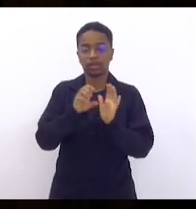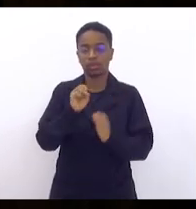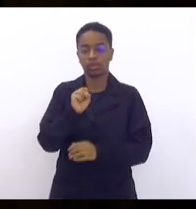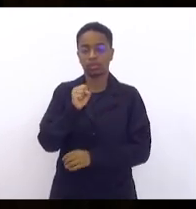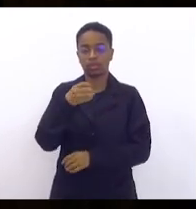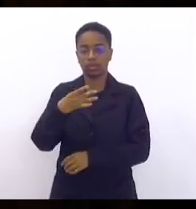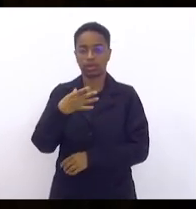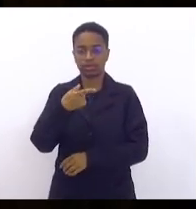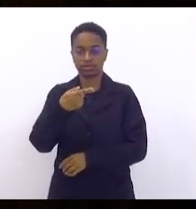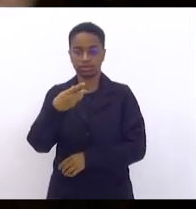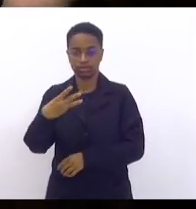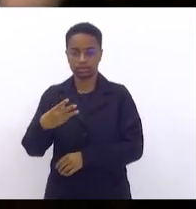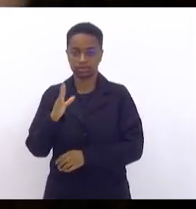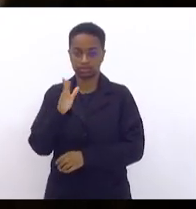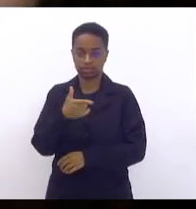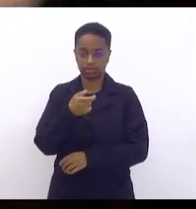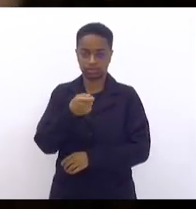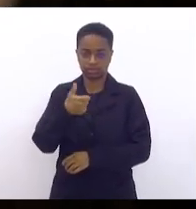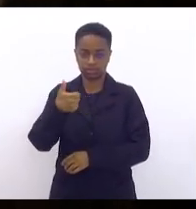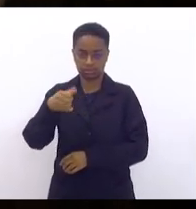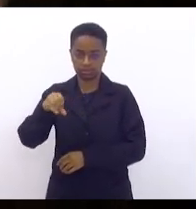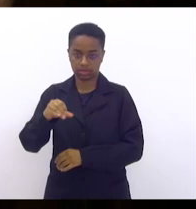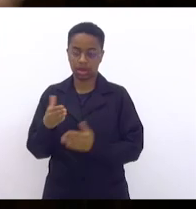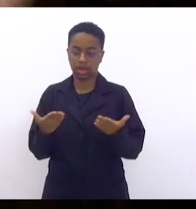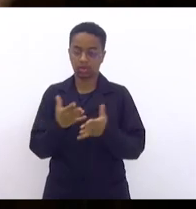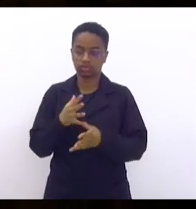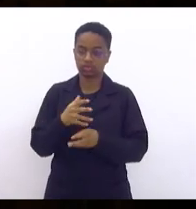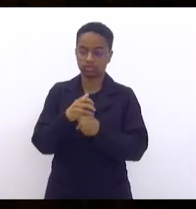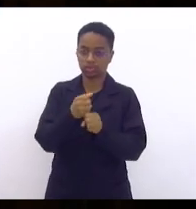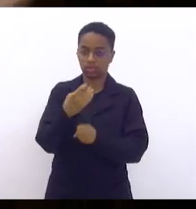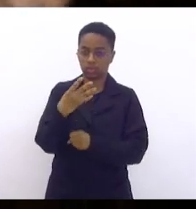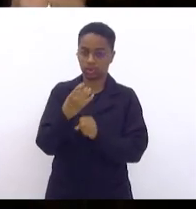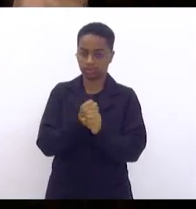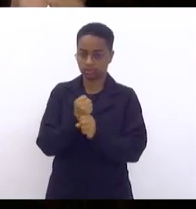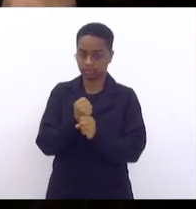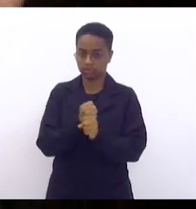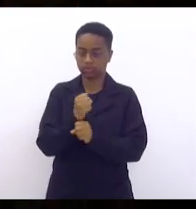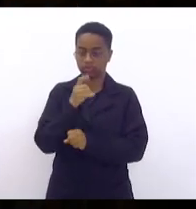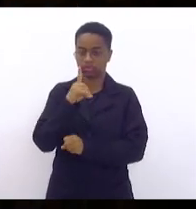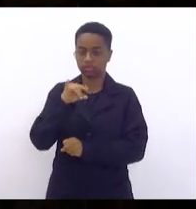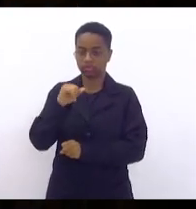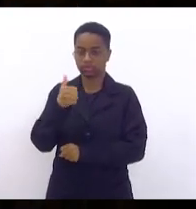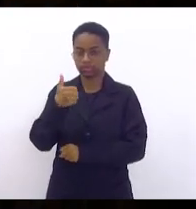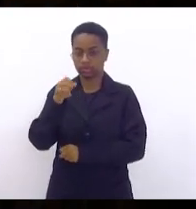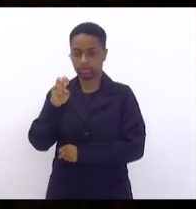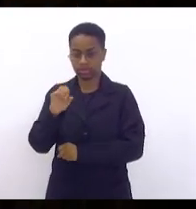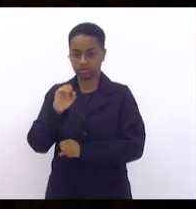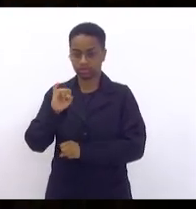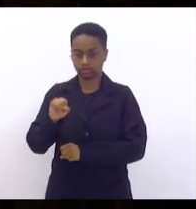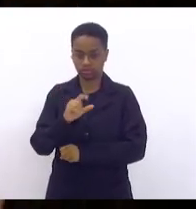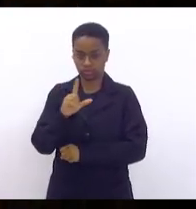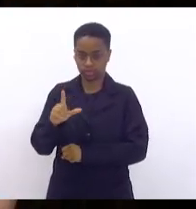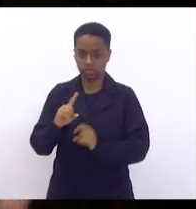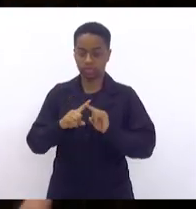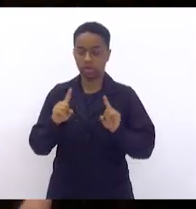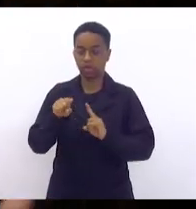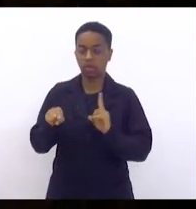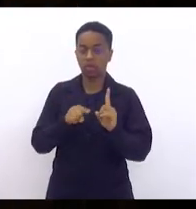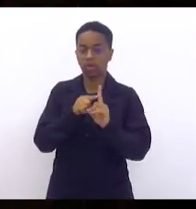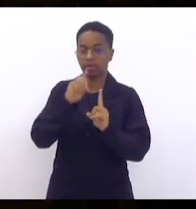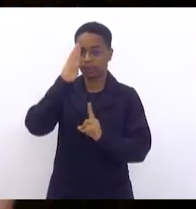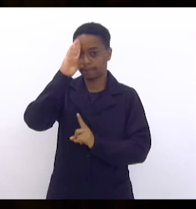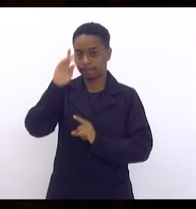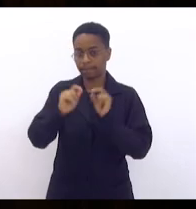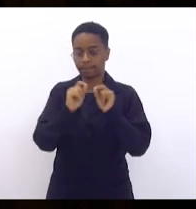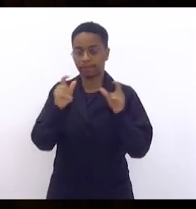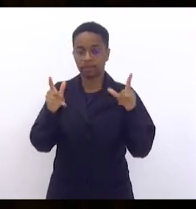né Nós completamos agora quatro anos dessa lei em 15 de Julho e a meta da Lei era alcançar uma